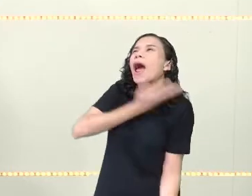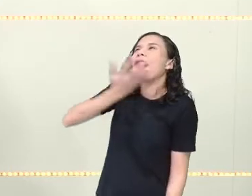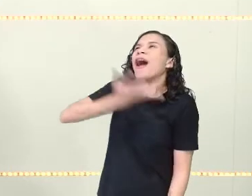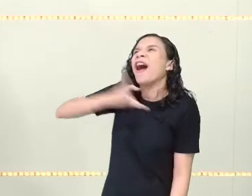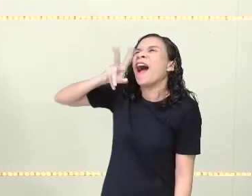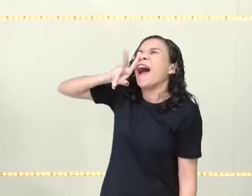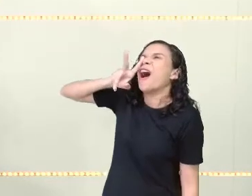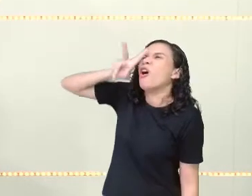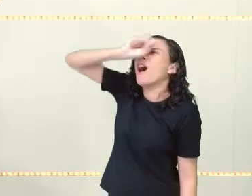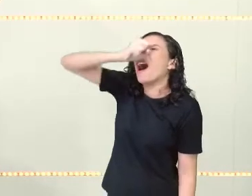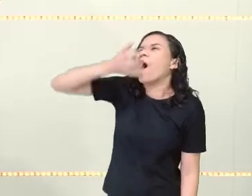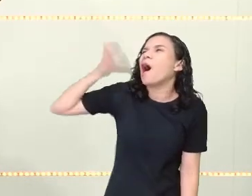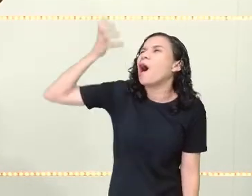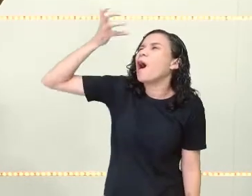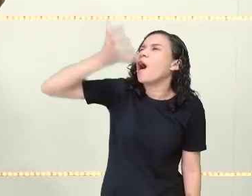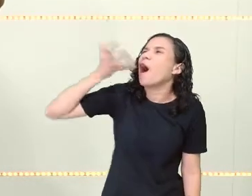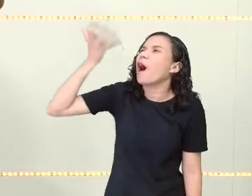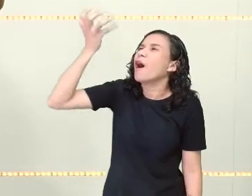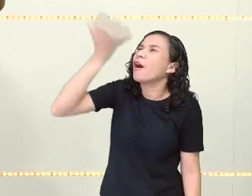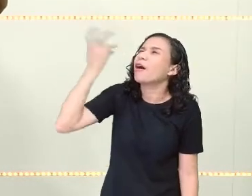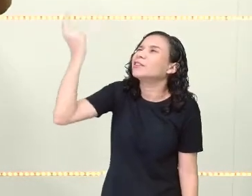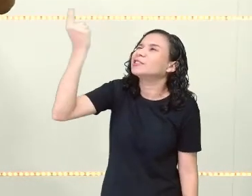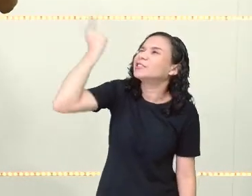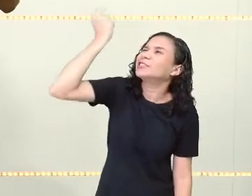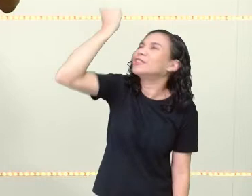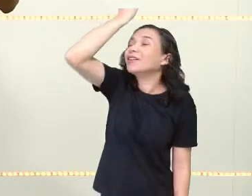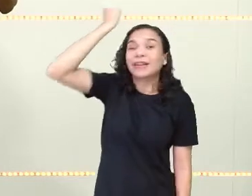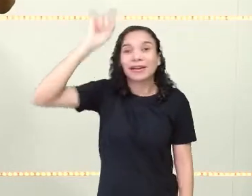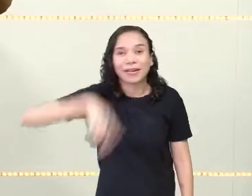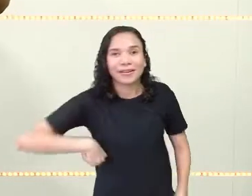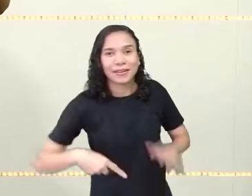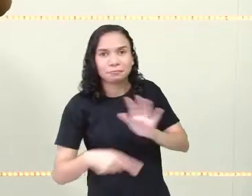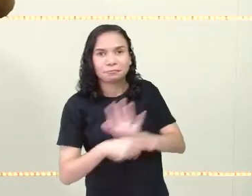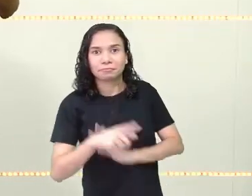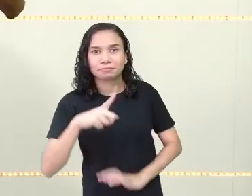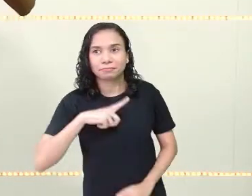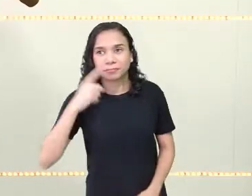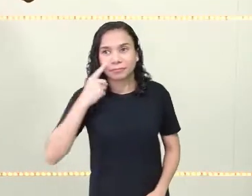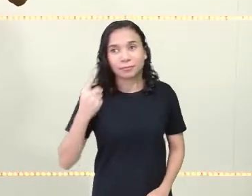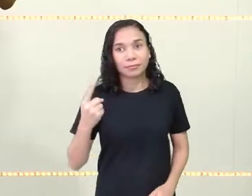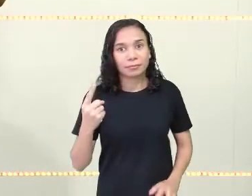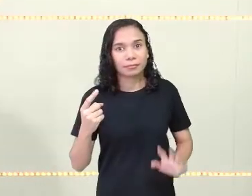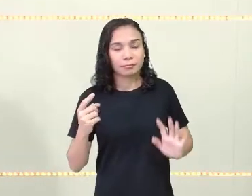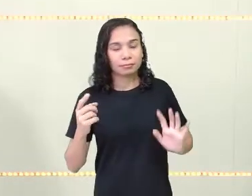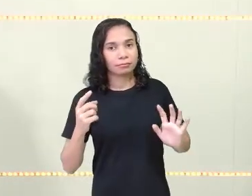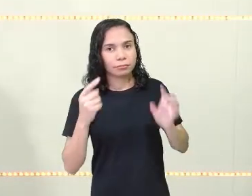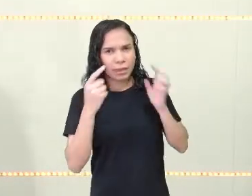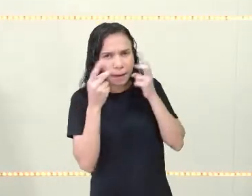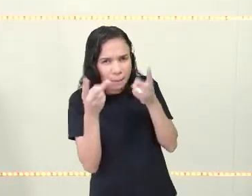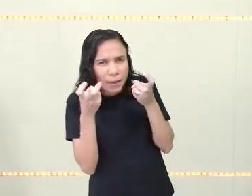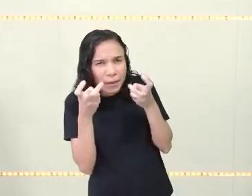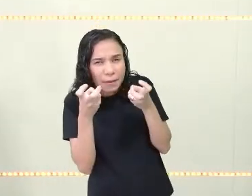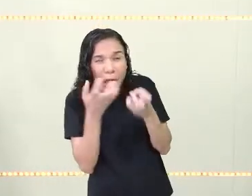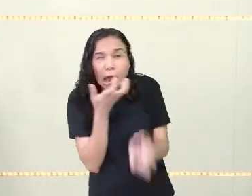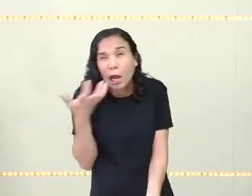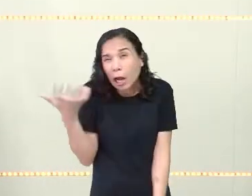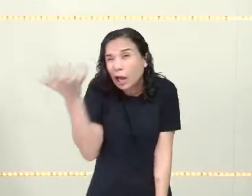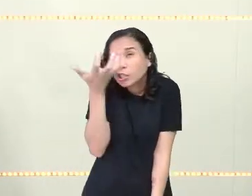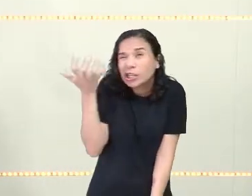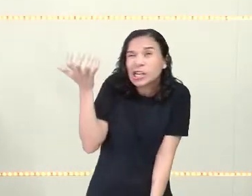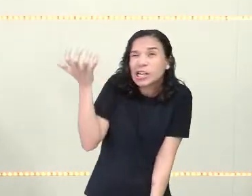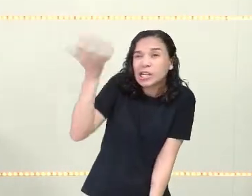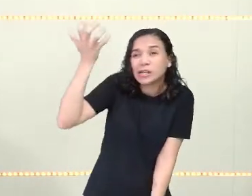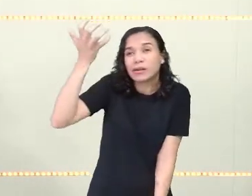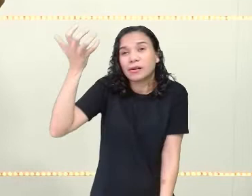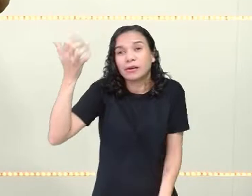de amigos e bem mais forte poder cantar. Vê só, eu tenho ela cantando, mas